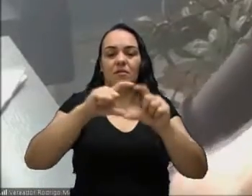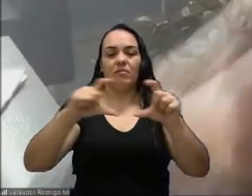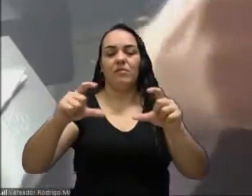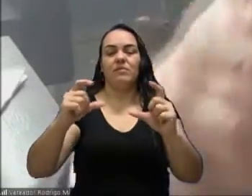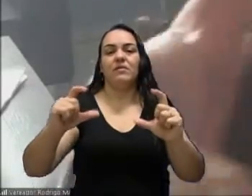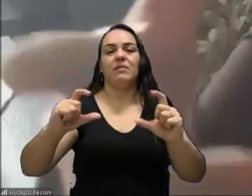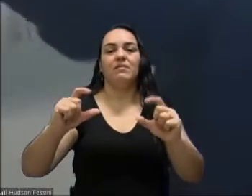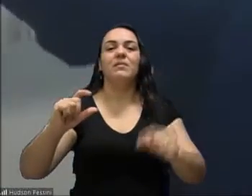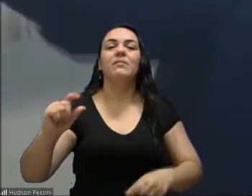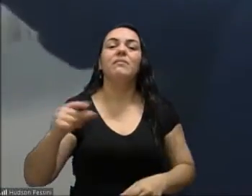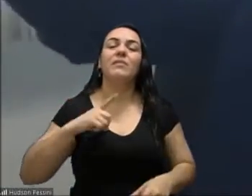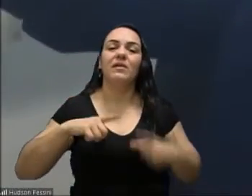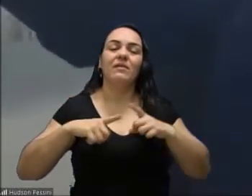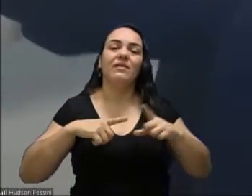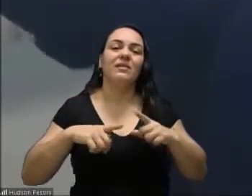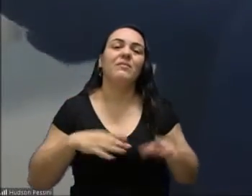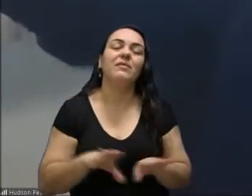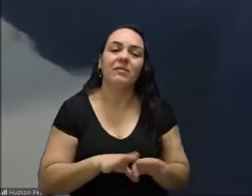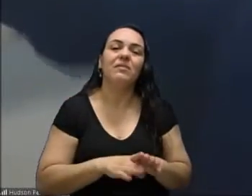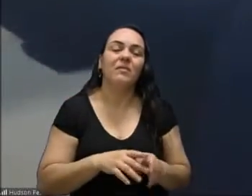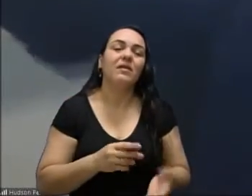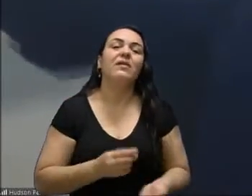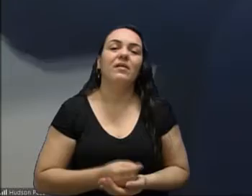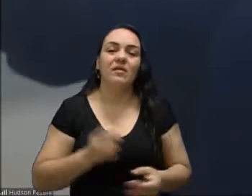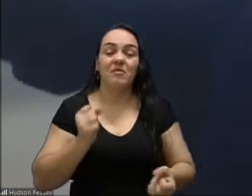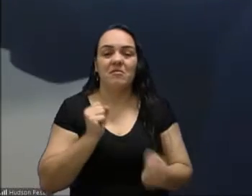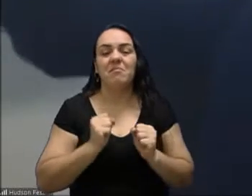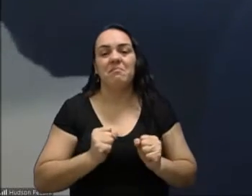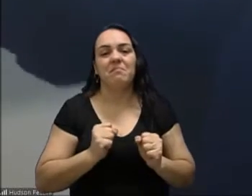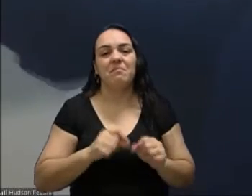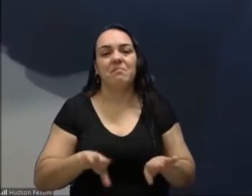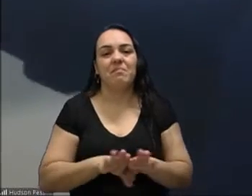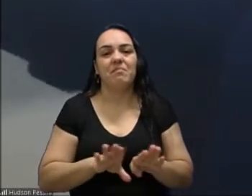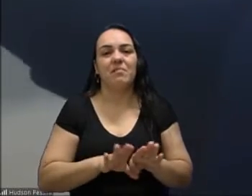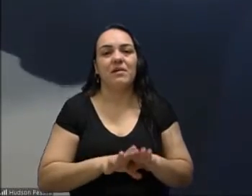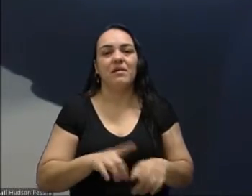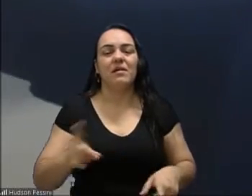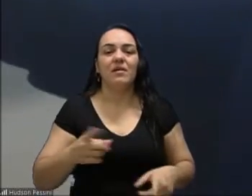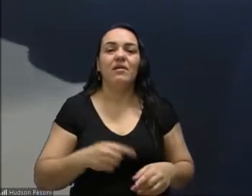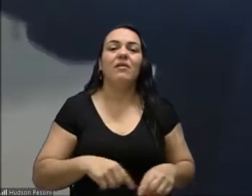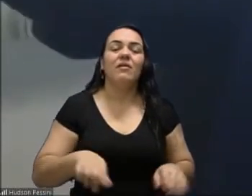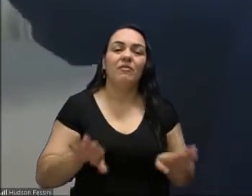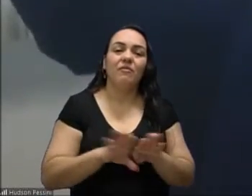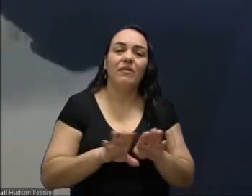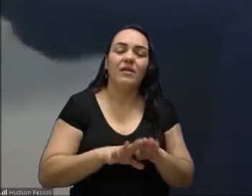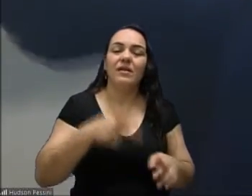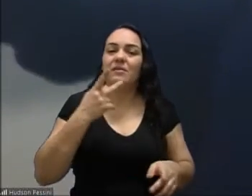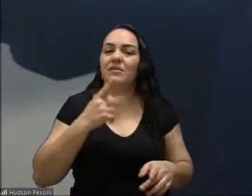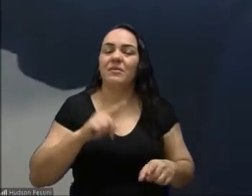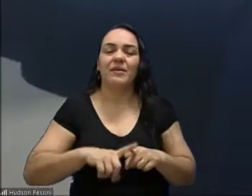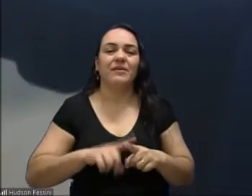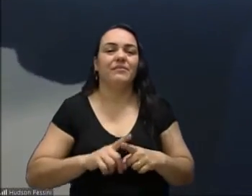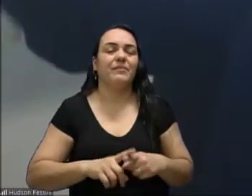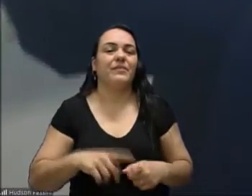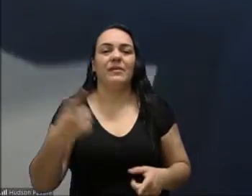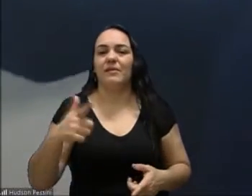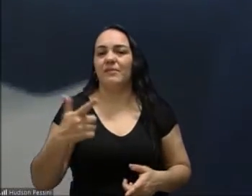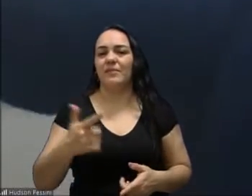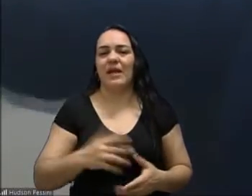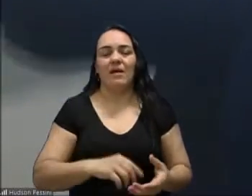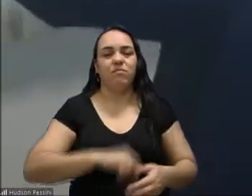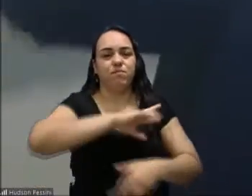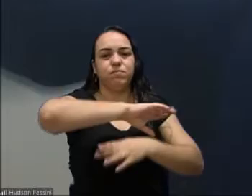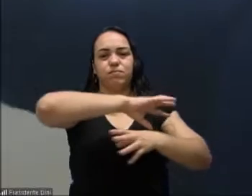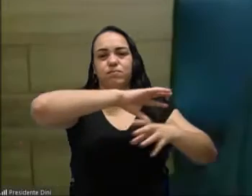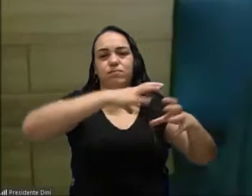credencial. quando voltou... governo está no centro, falaram que ia estar tudo regulamentado. É para ter 20, Camilo, não sei, tem 200.